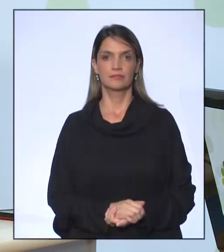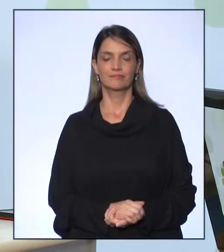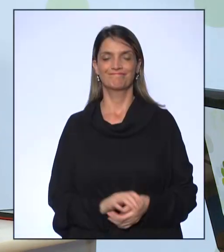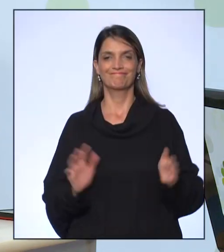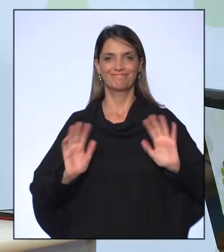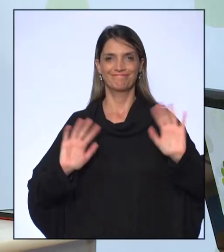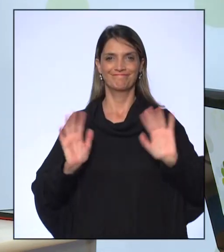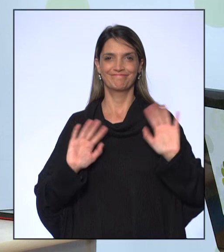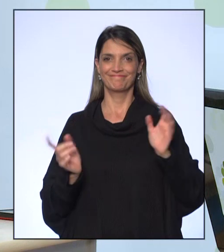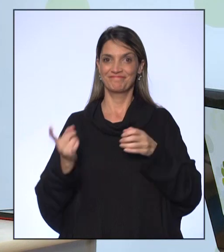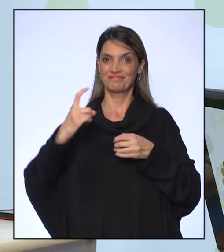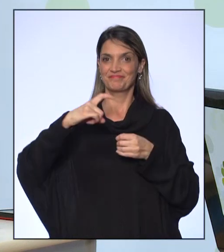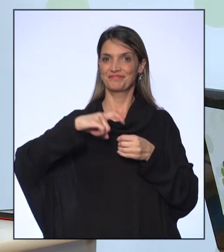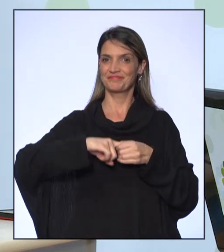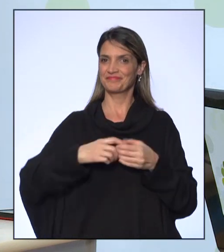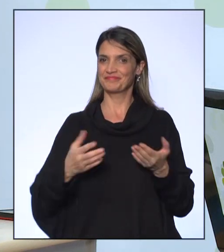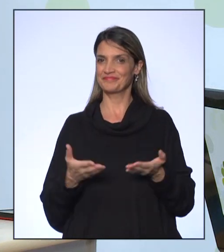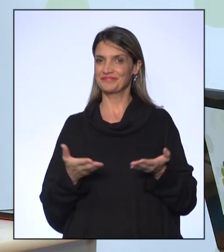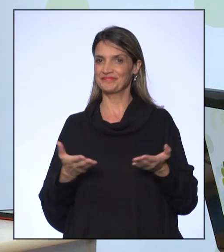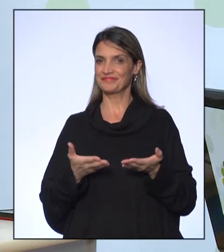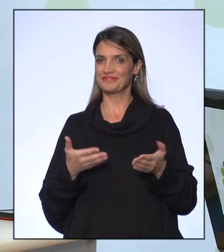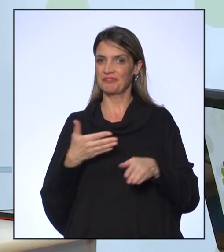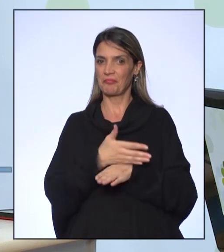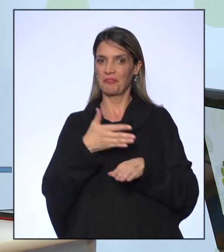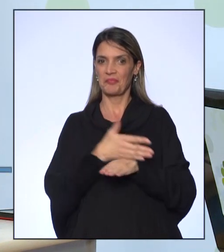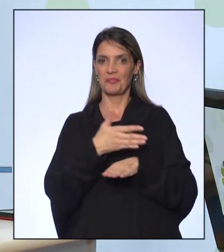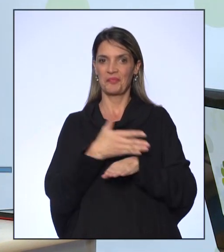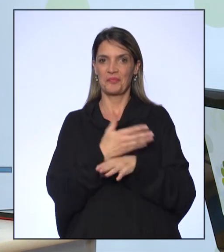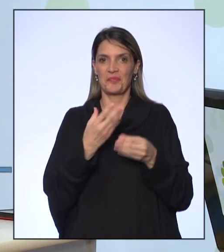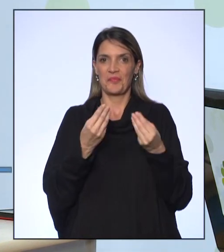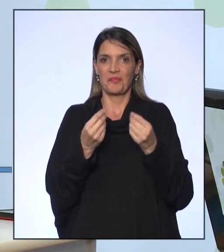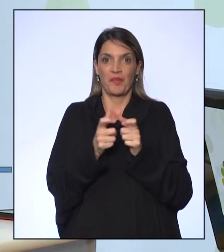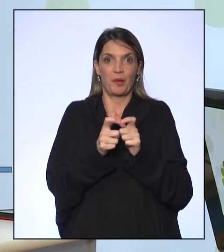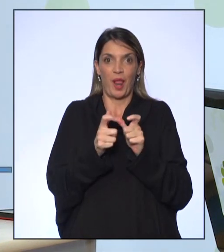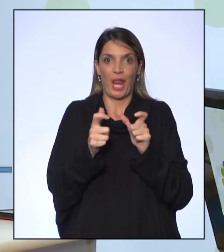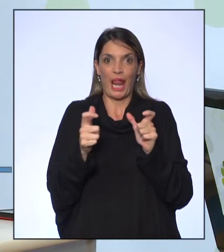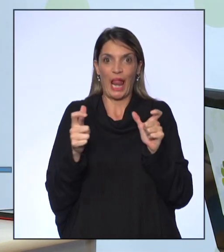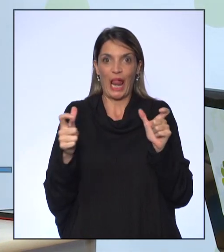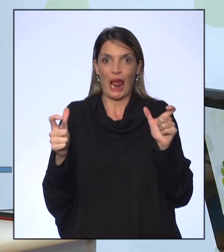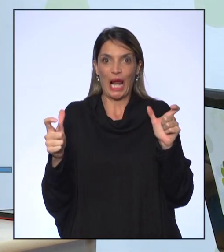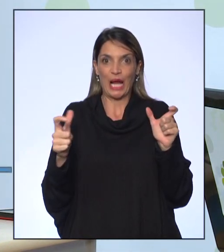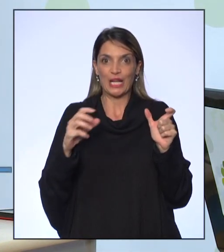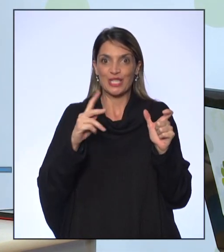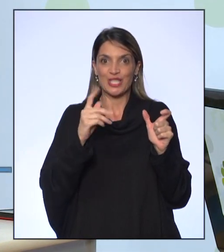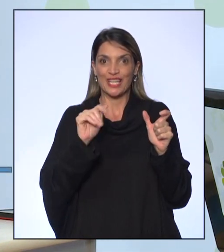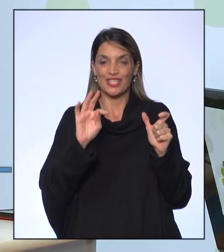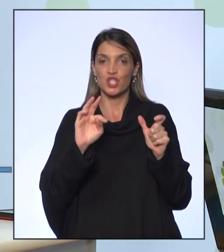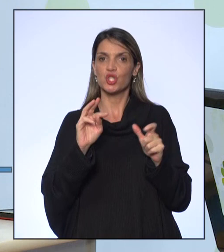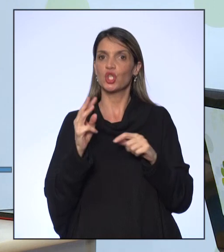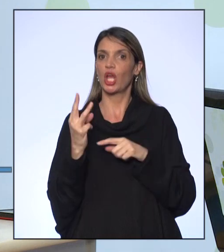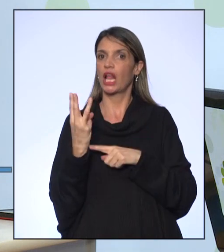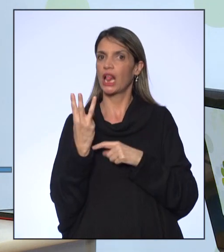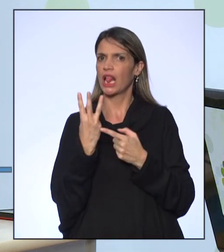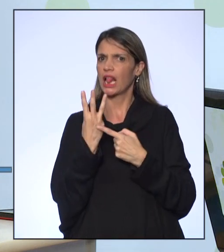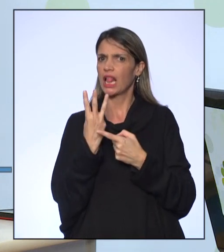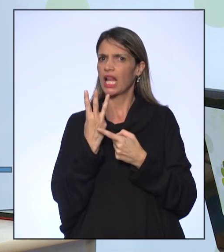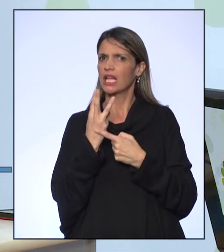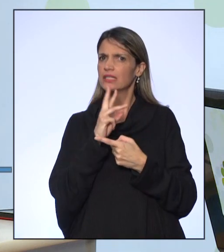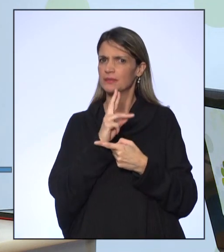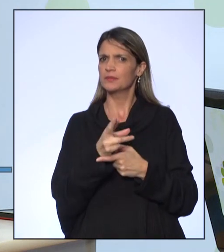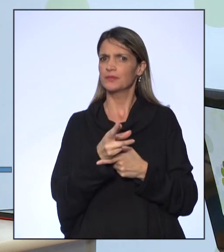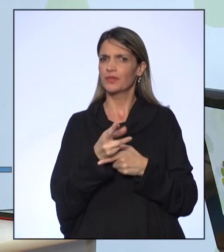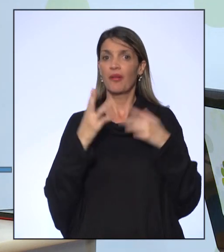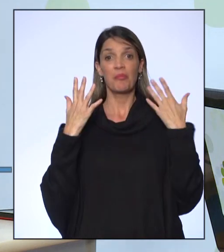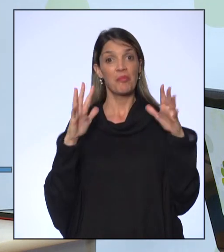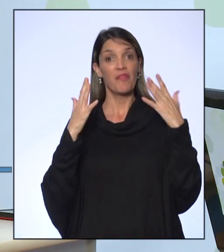Olá, pessoal, estamos de volta. O pessoal participando bastante, a maioria no chat falando a resposta 3. Gostaria também de